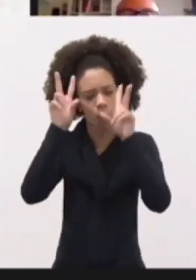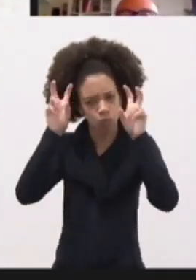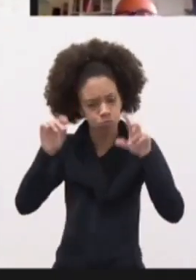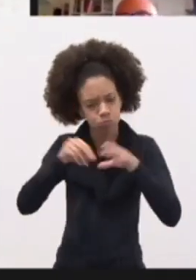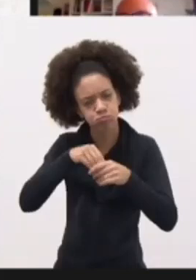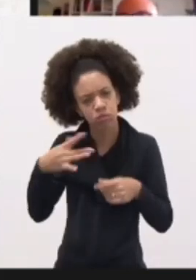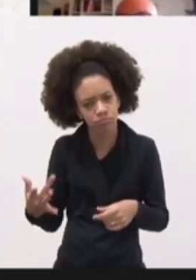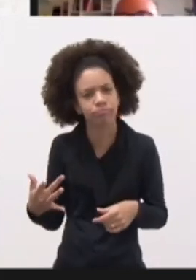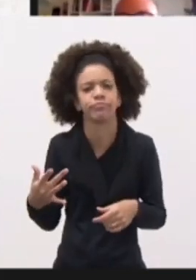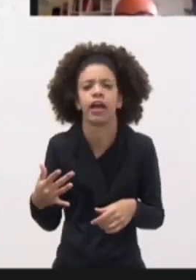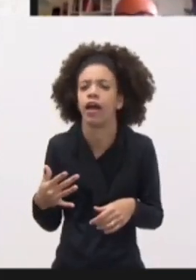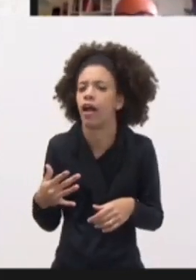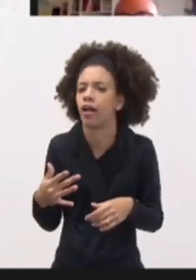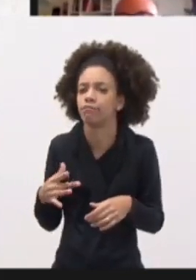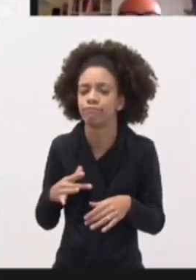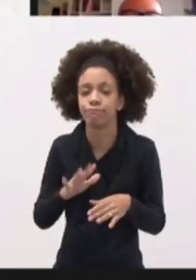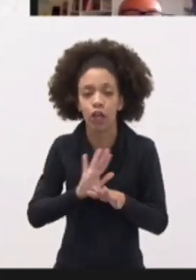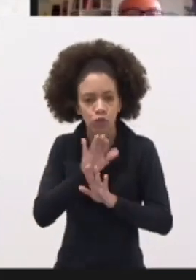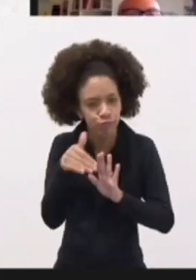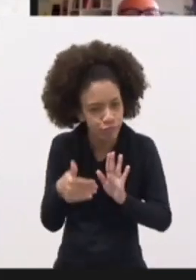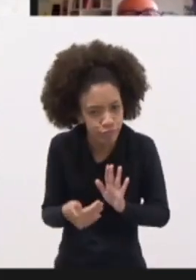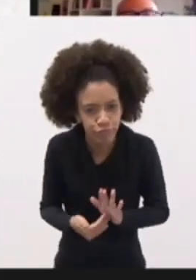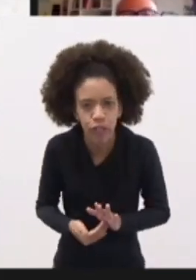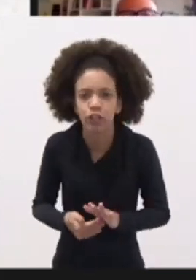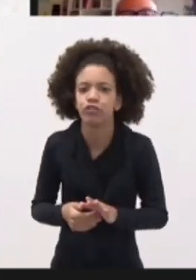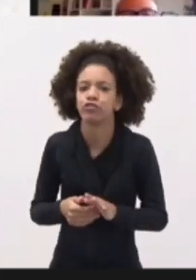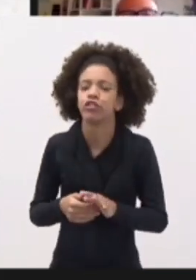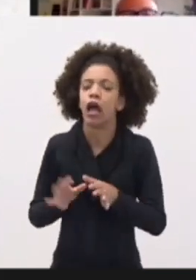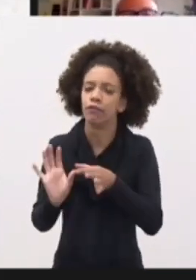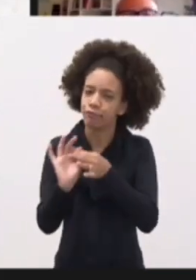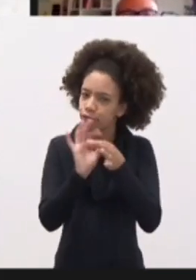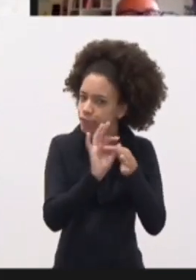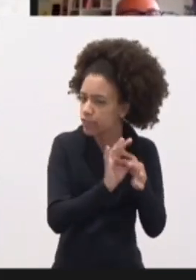a competência digital de curadoria.